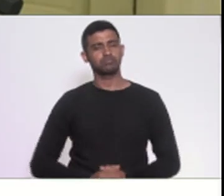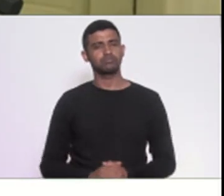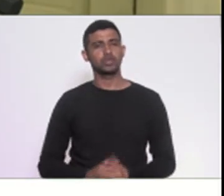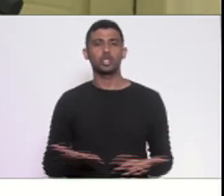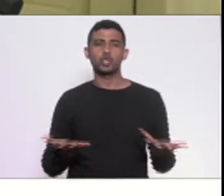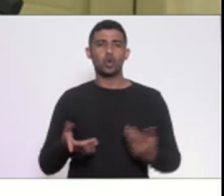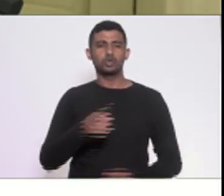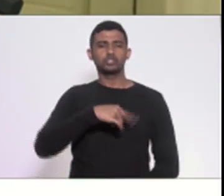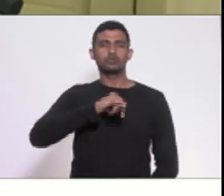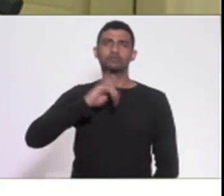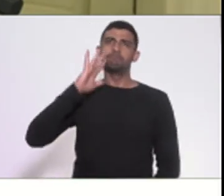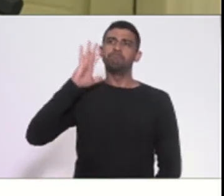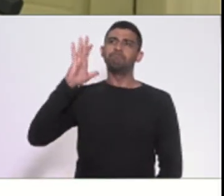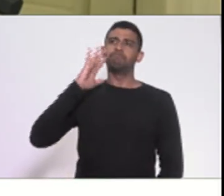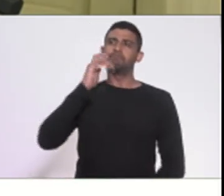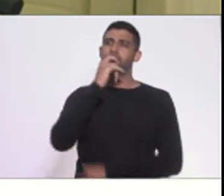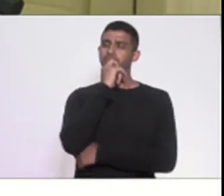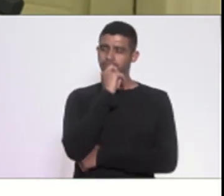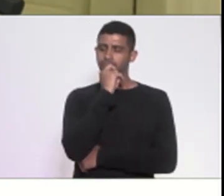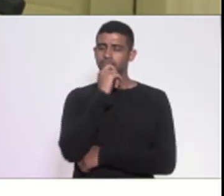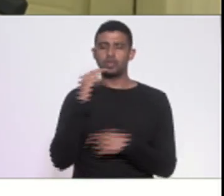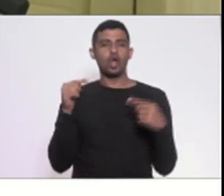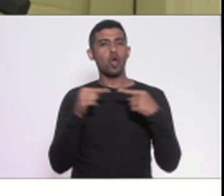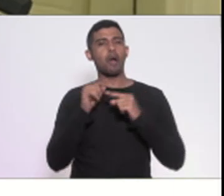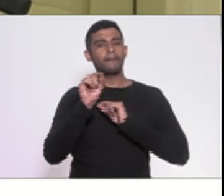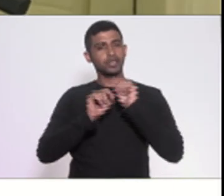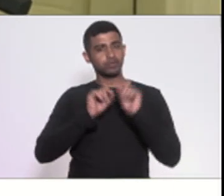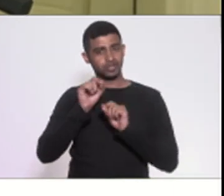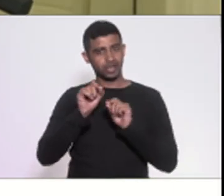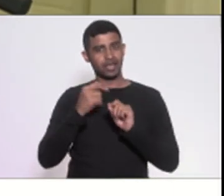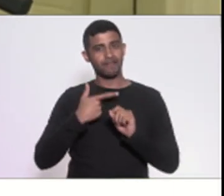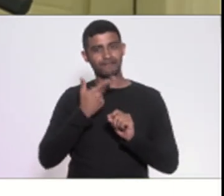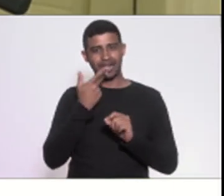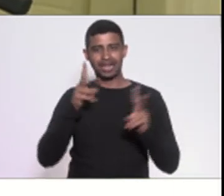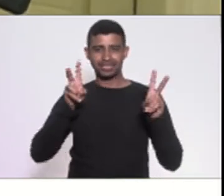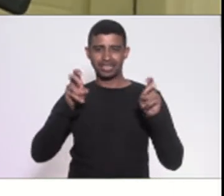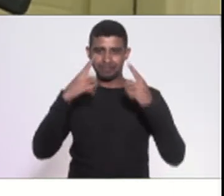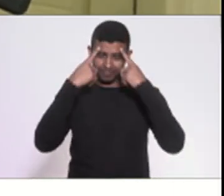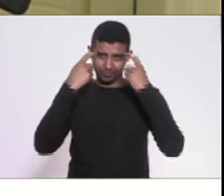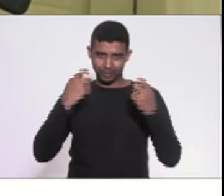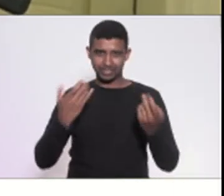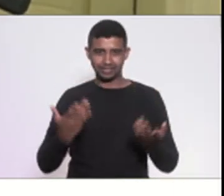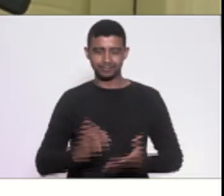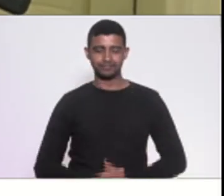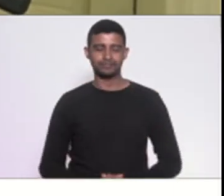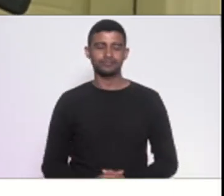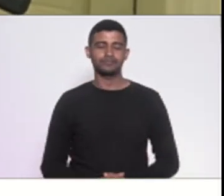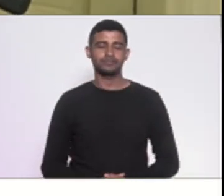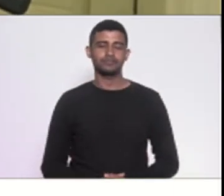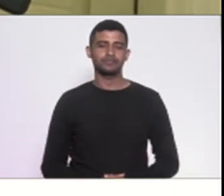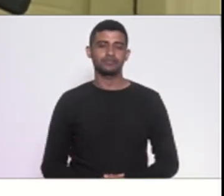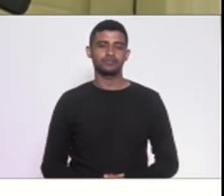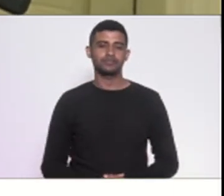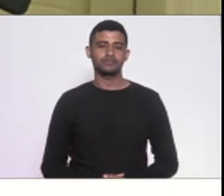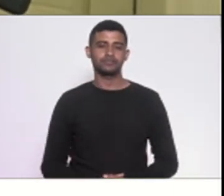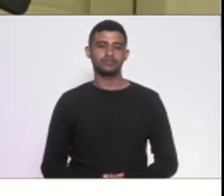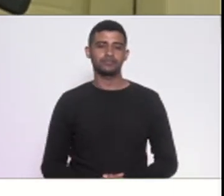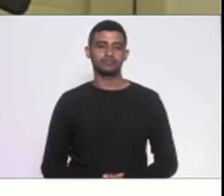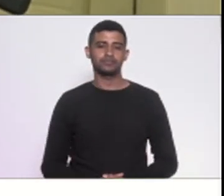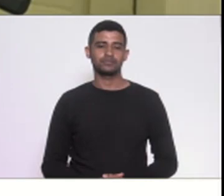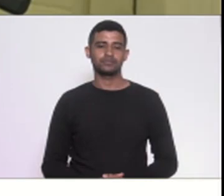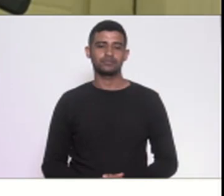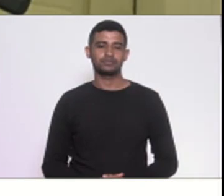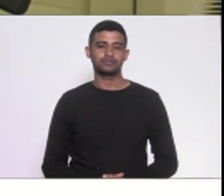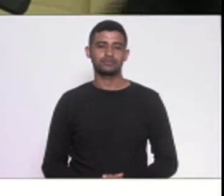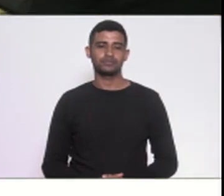hoje refletir muito em relação à questão da violência. Eu ainda não tive